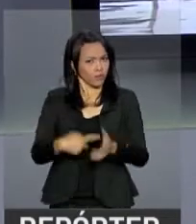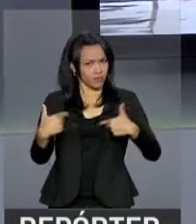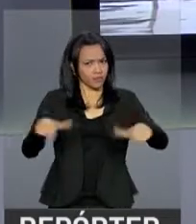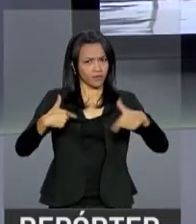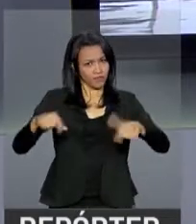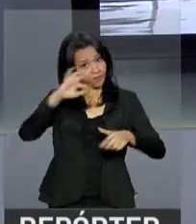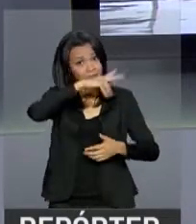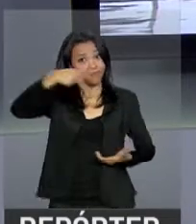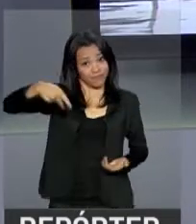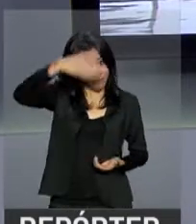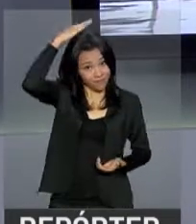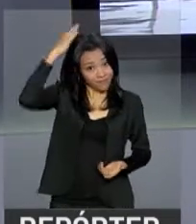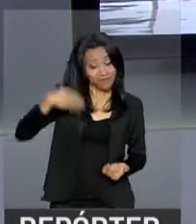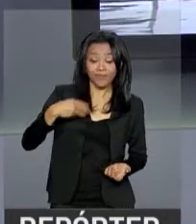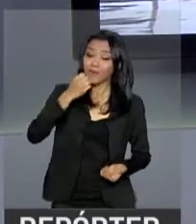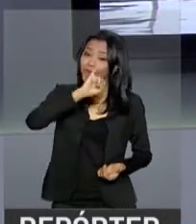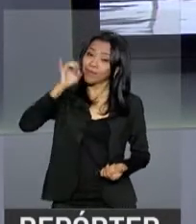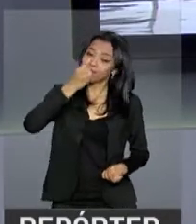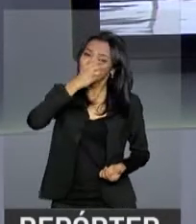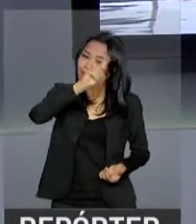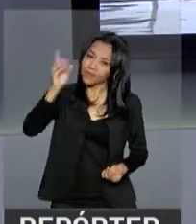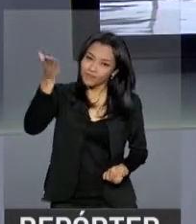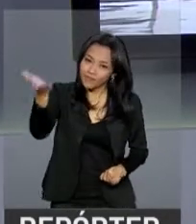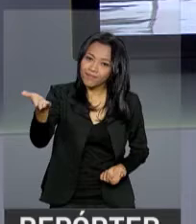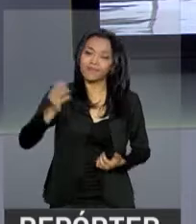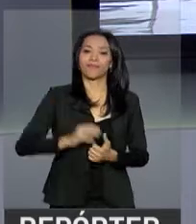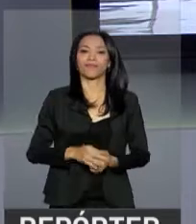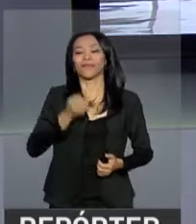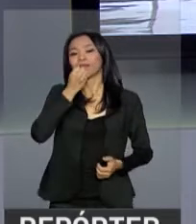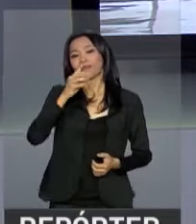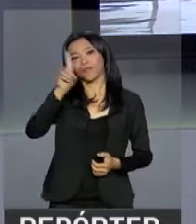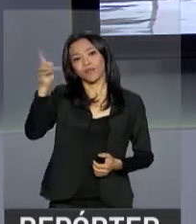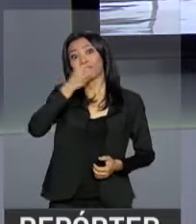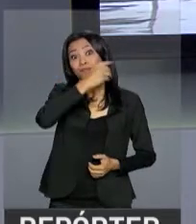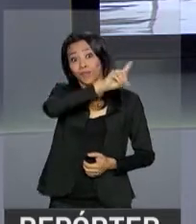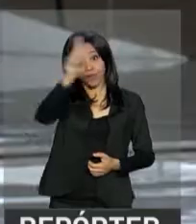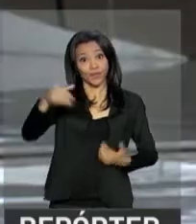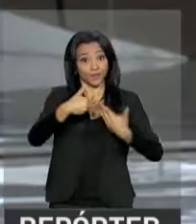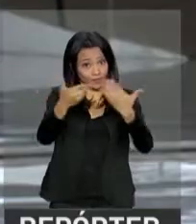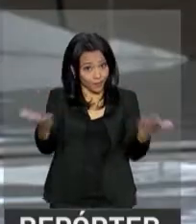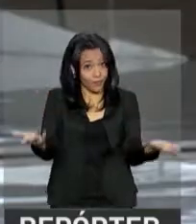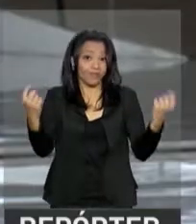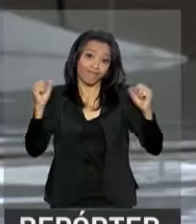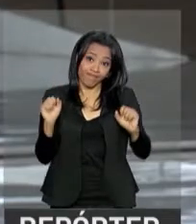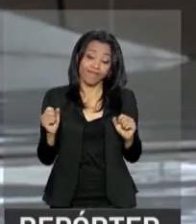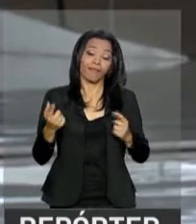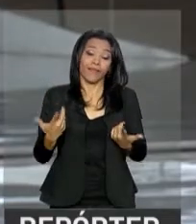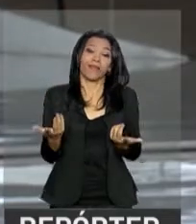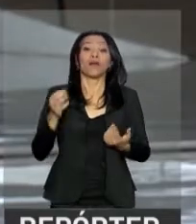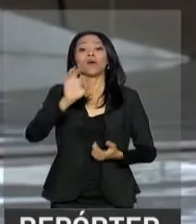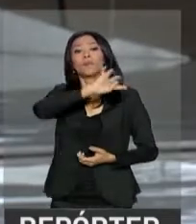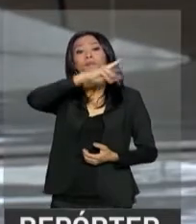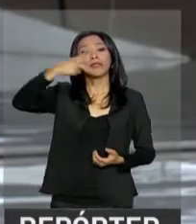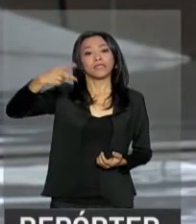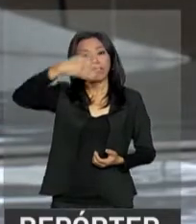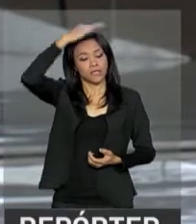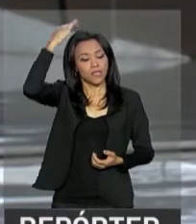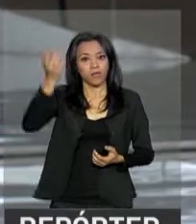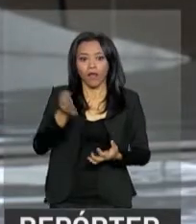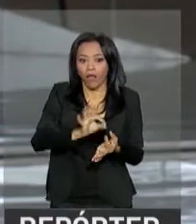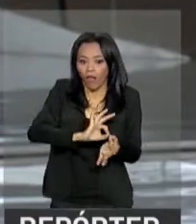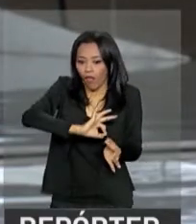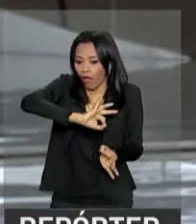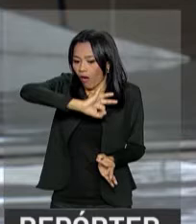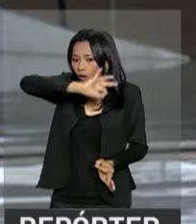michel temer ou e nem bom dia pra você bom dia renata bom dia todos pois é renato o presidente michel temer tem uma agenda extensa